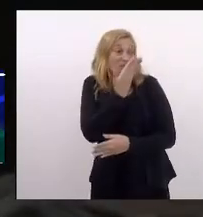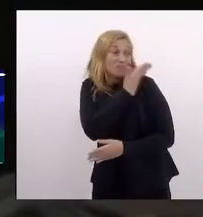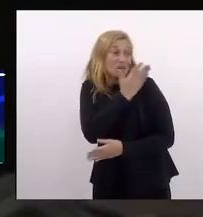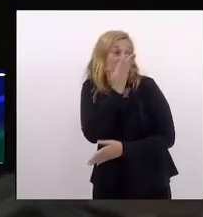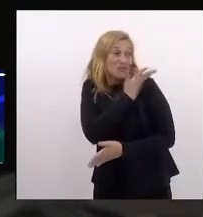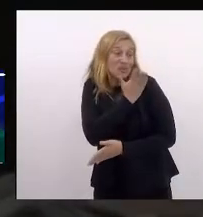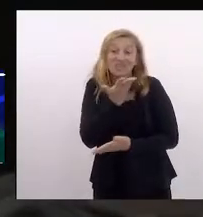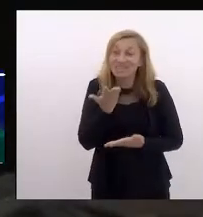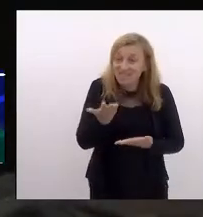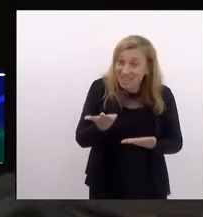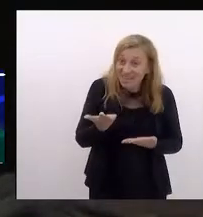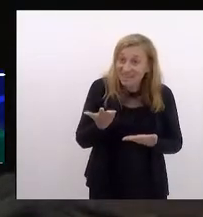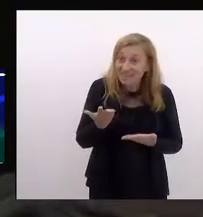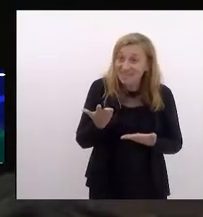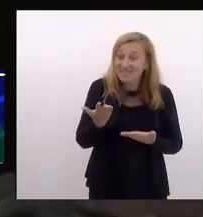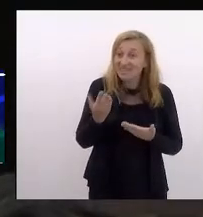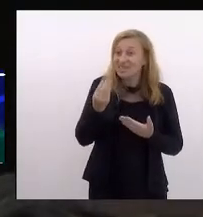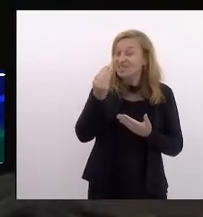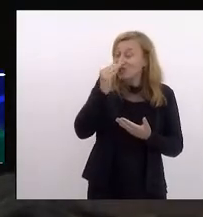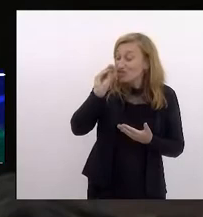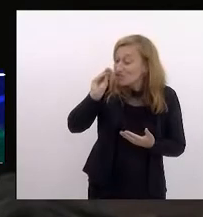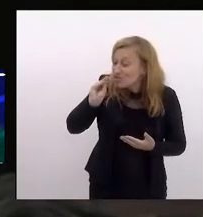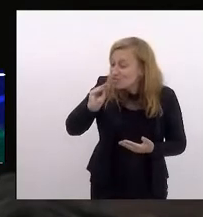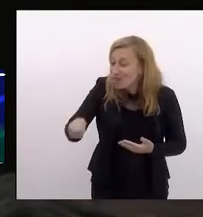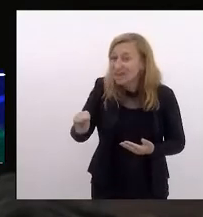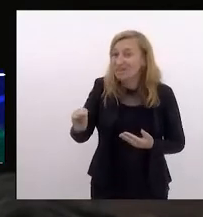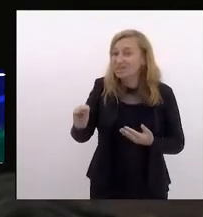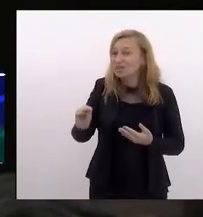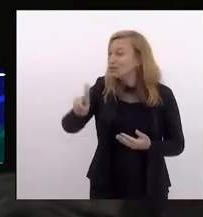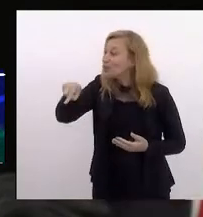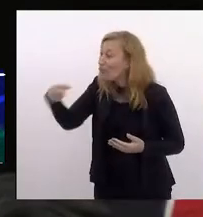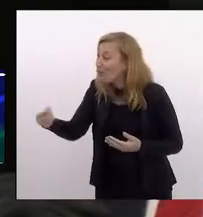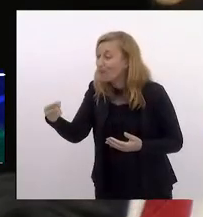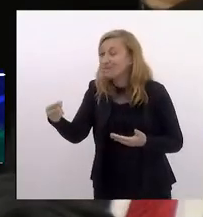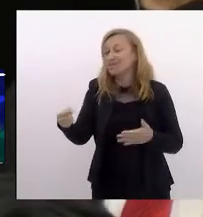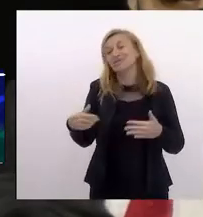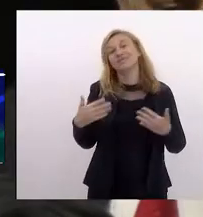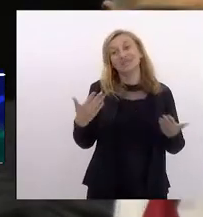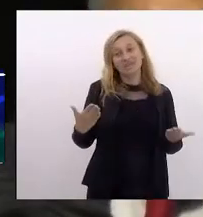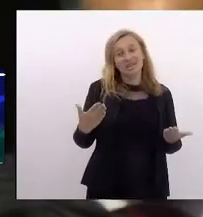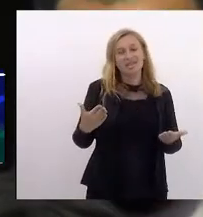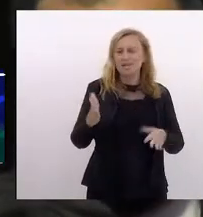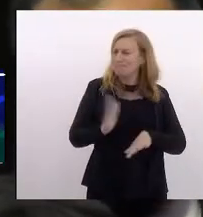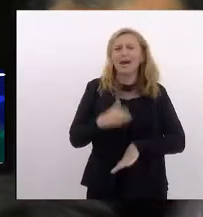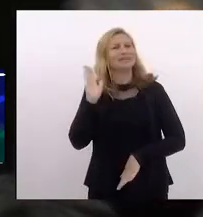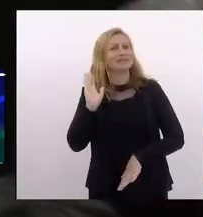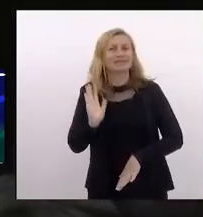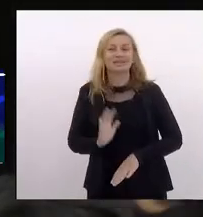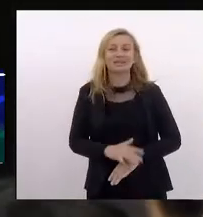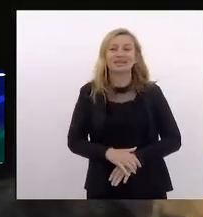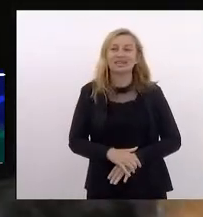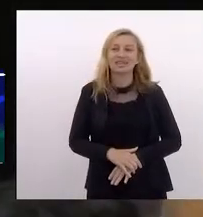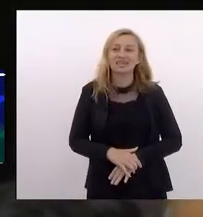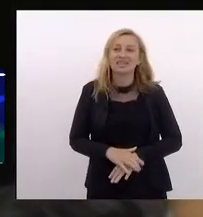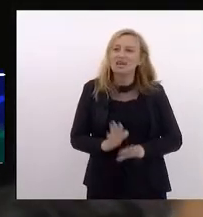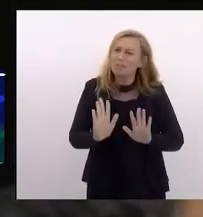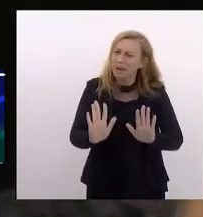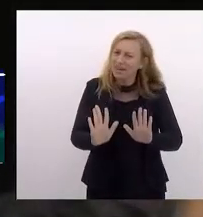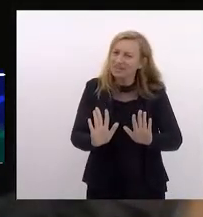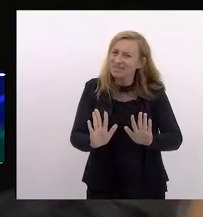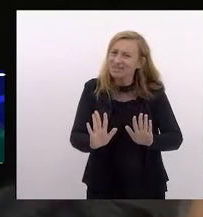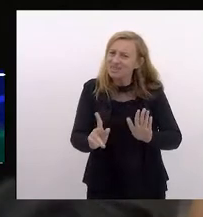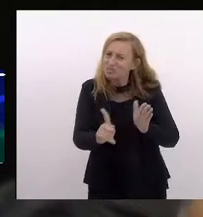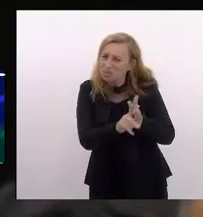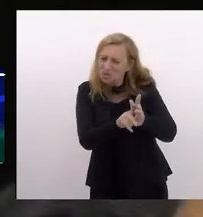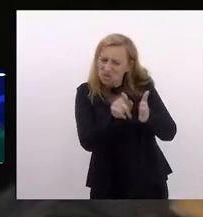descriminação de discreto desqualificação do outro e muito mais É mas